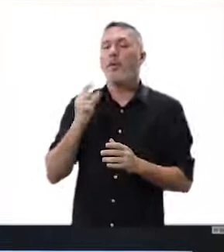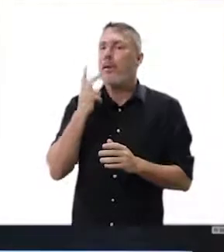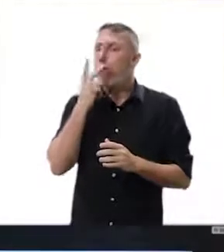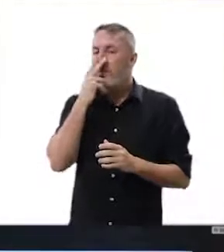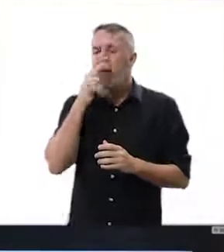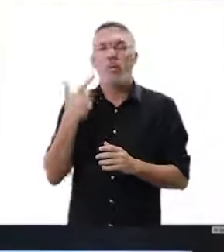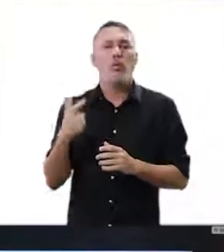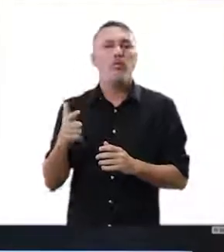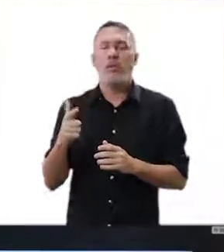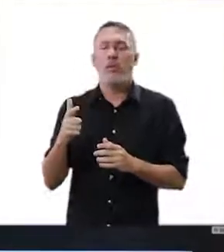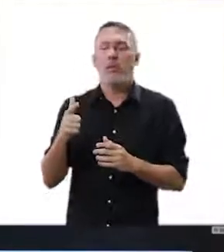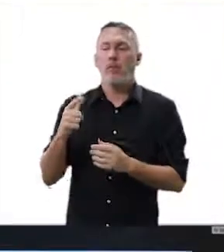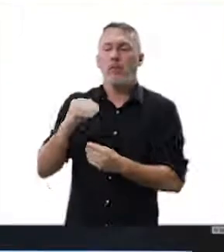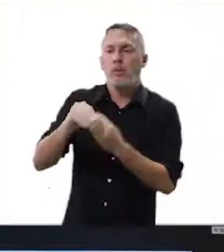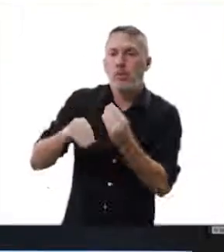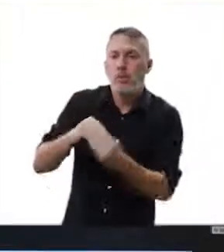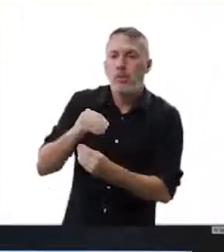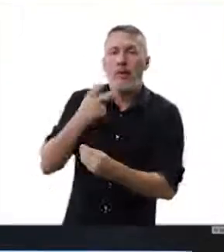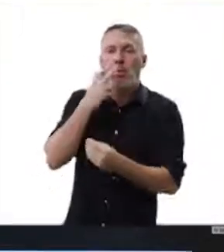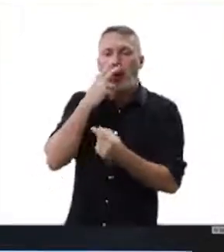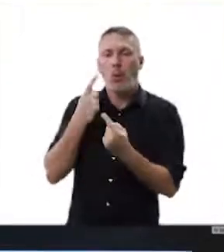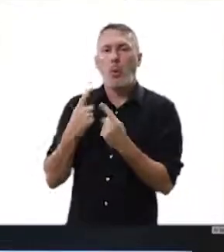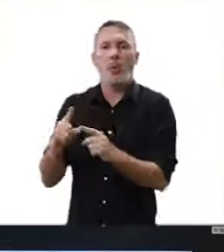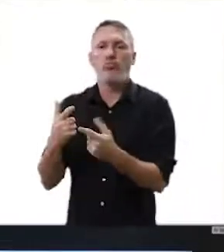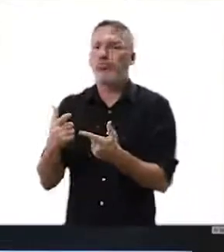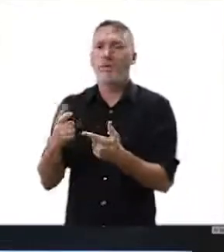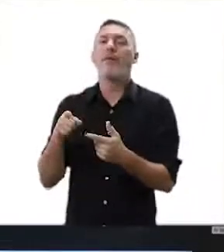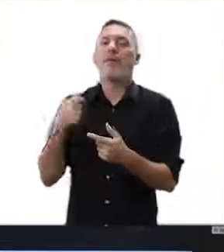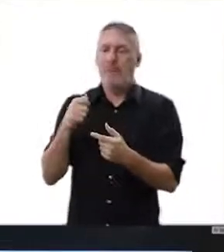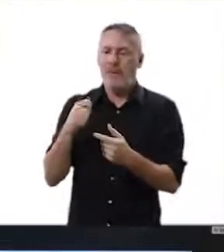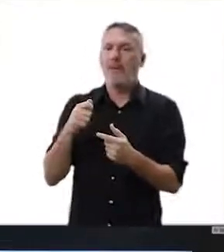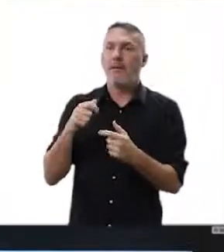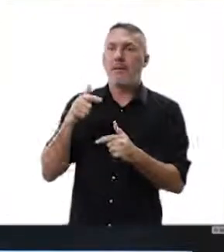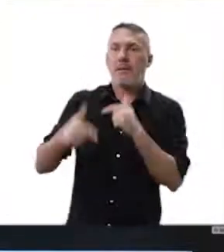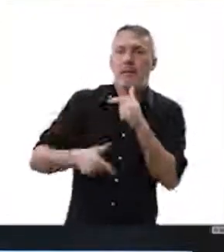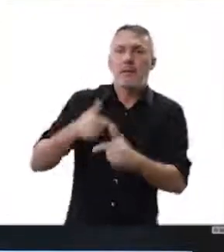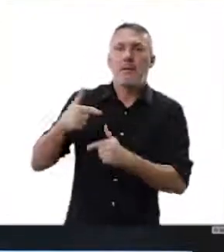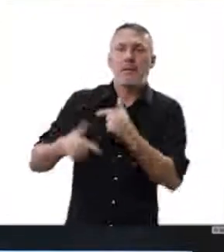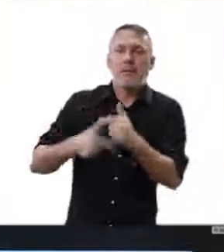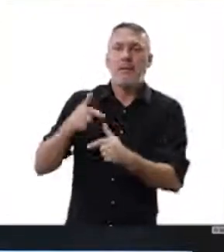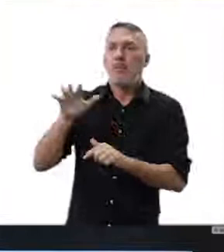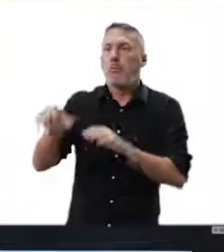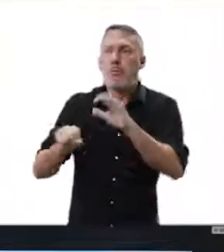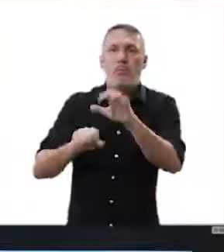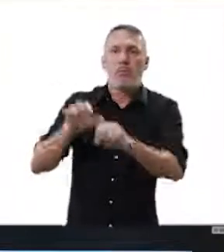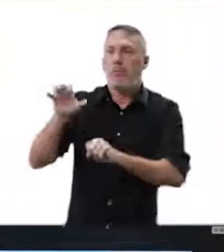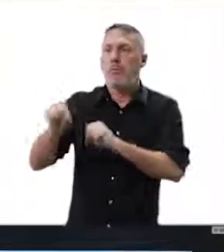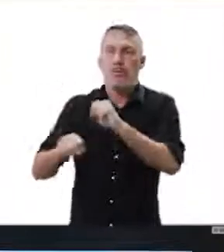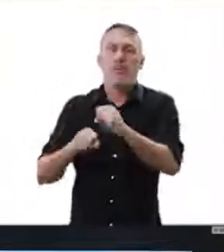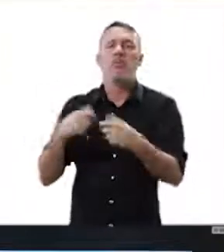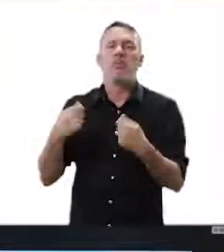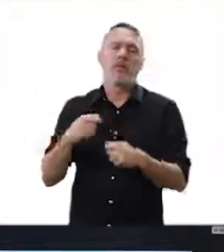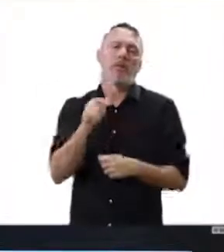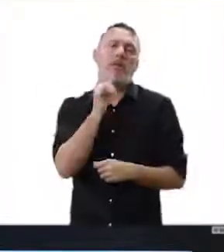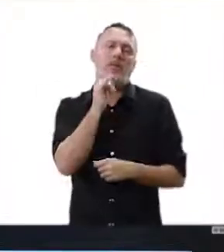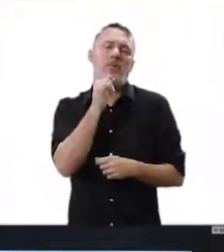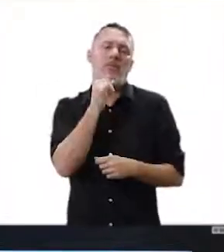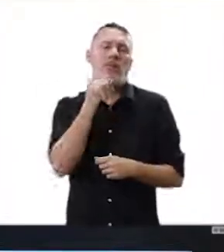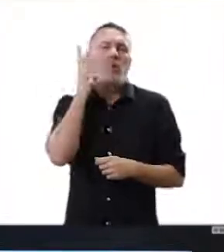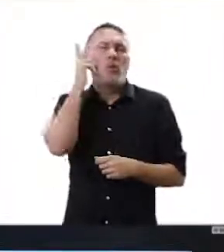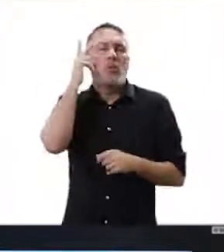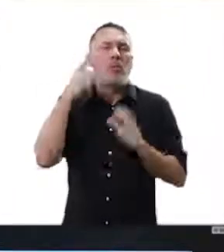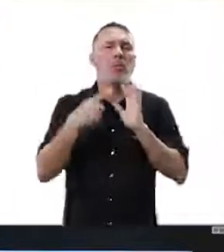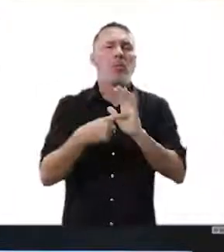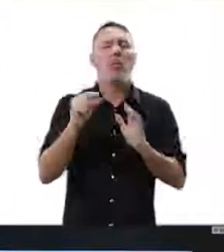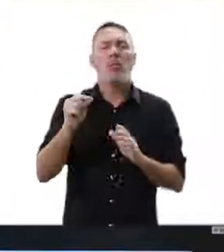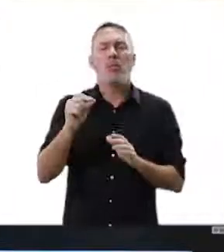que acontece no nosso corpo o tempo todo. Na contração muscular, na passagem de impulso nervoso,